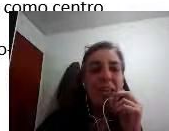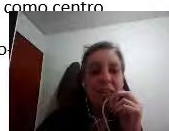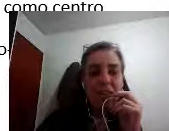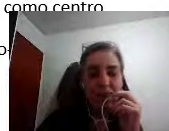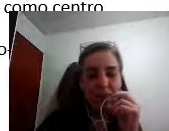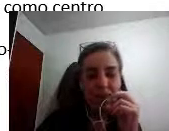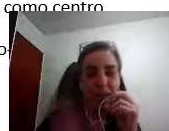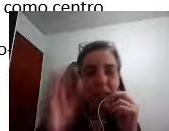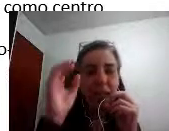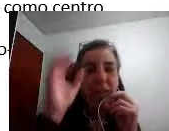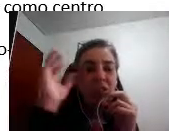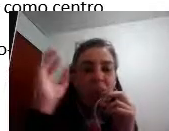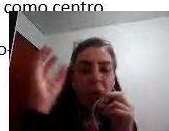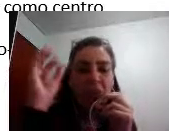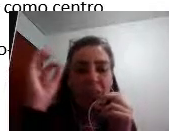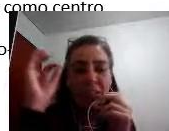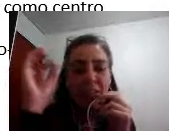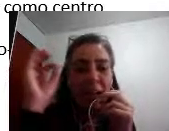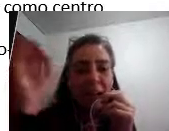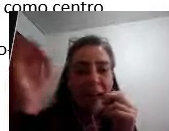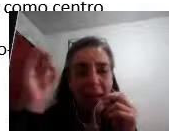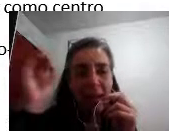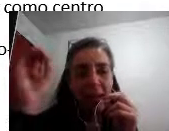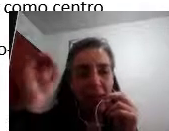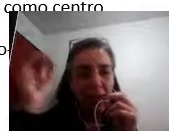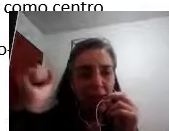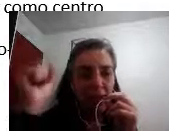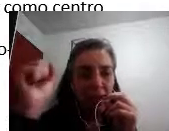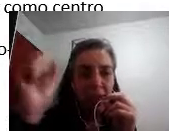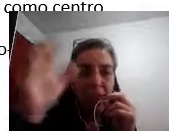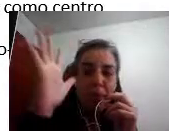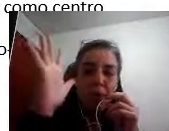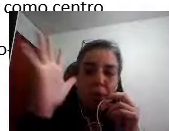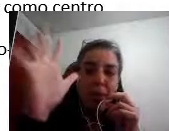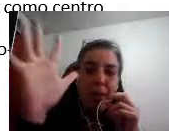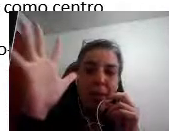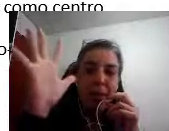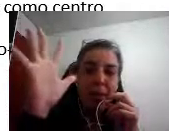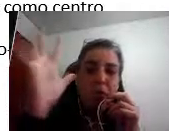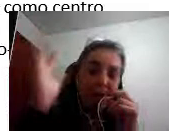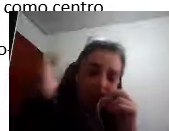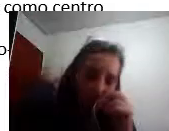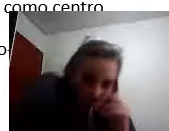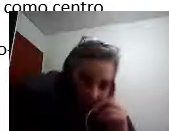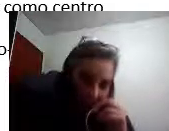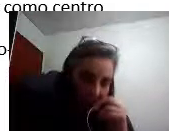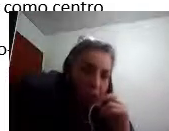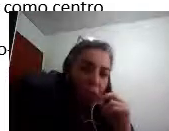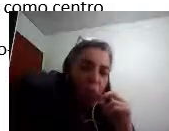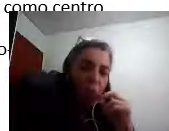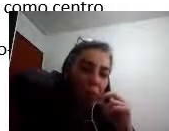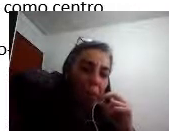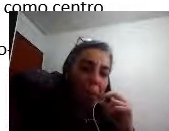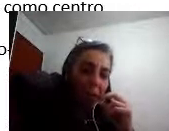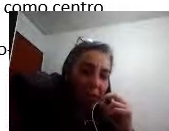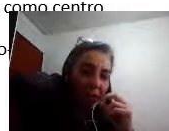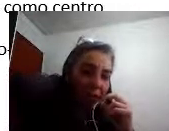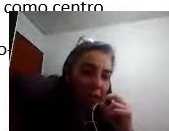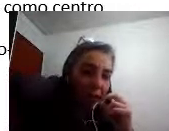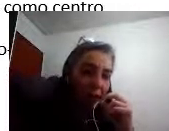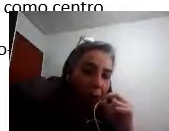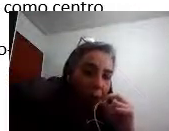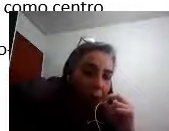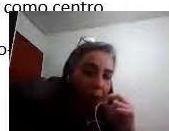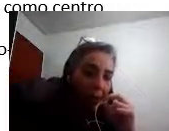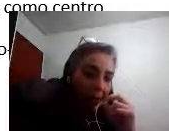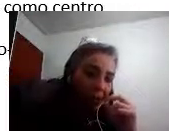Cultura renascentista. O que que a gente pode destacar desse período aí? Eu coloquei cinco características que foram super marcantes